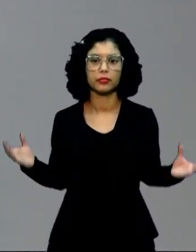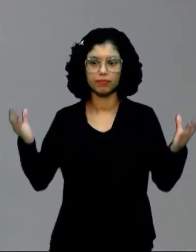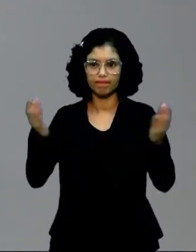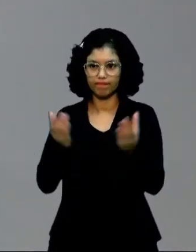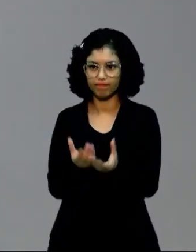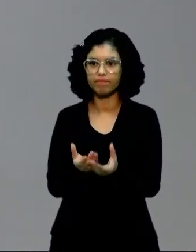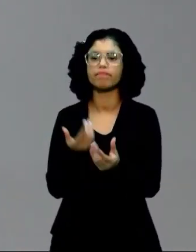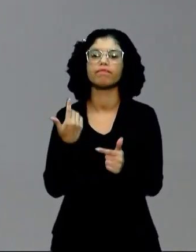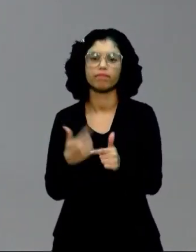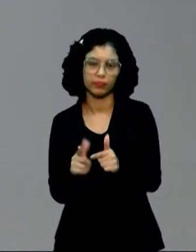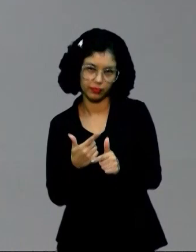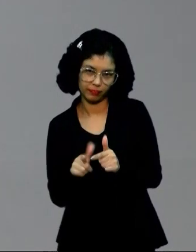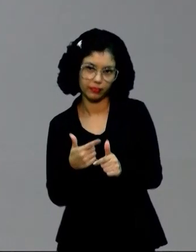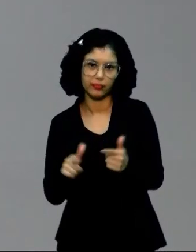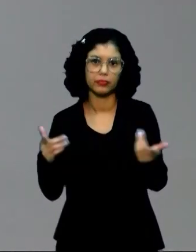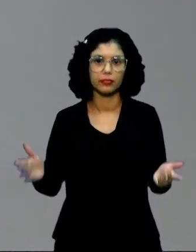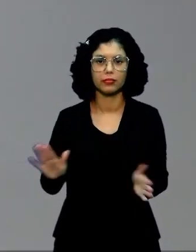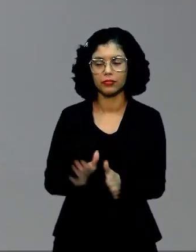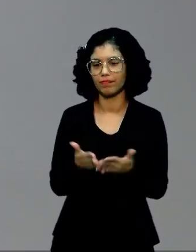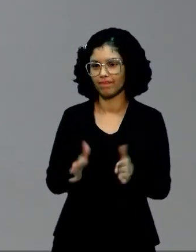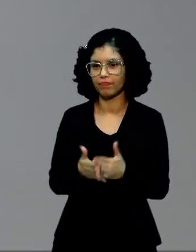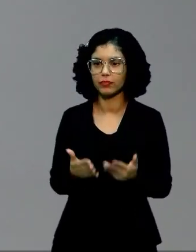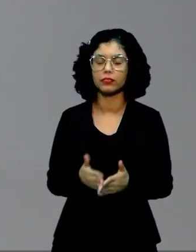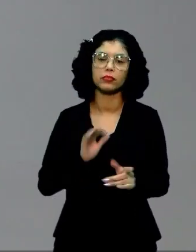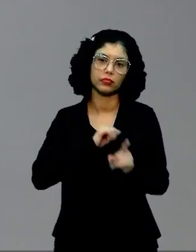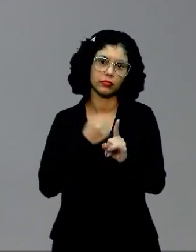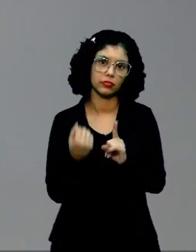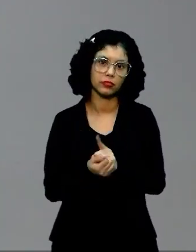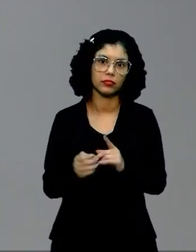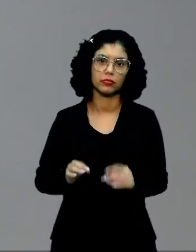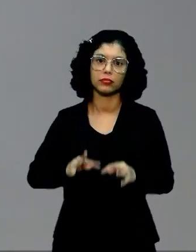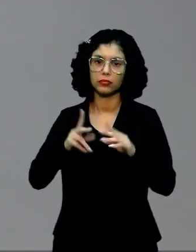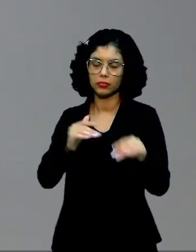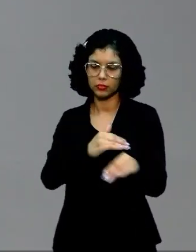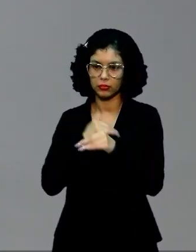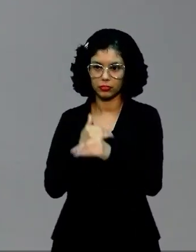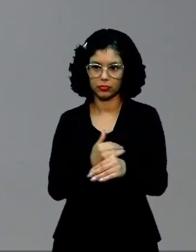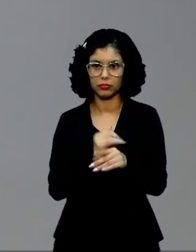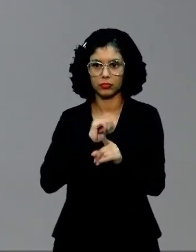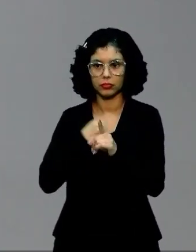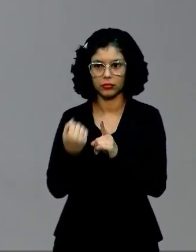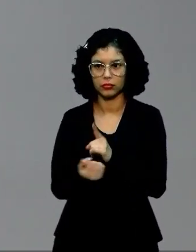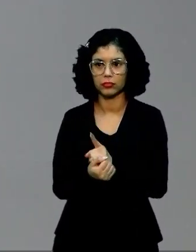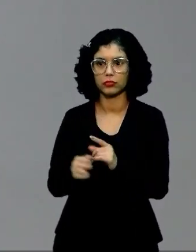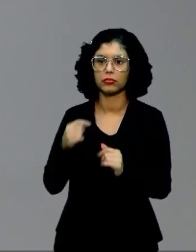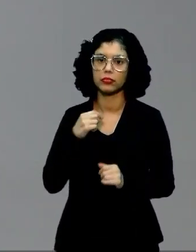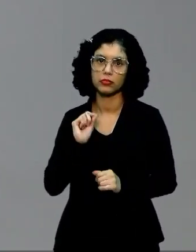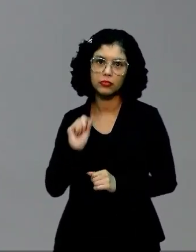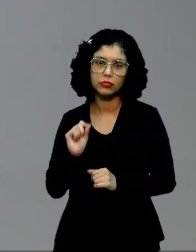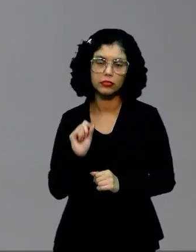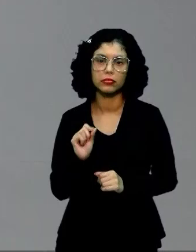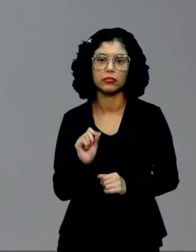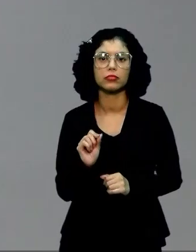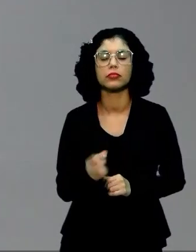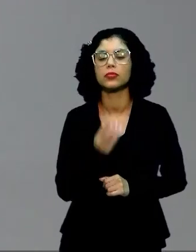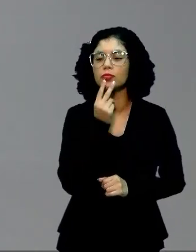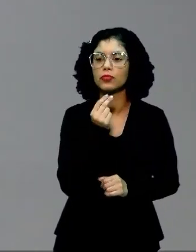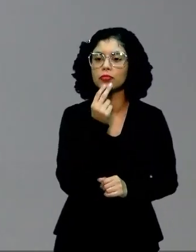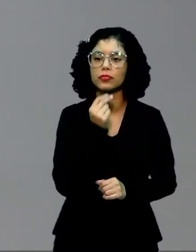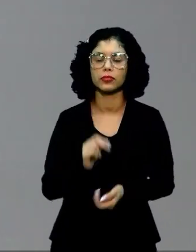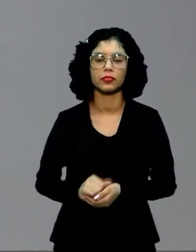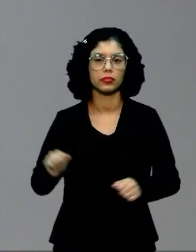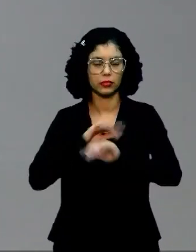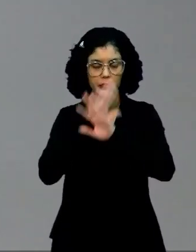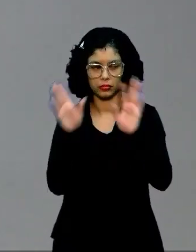nessa situação de miséria social, enfim, de instabilidade social. É isso que o Machado de Assis